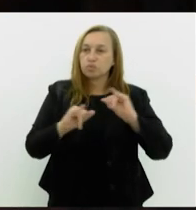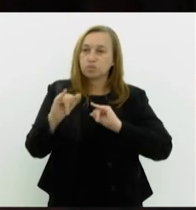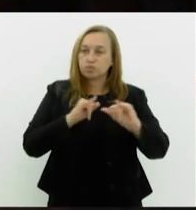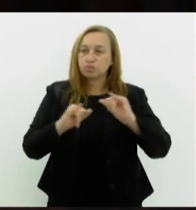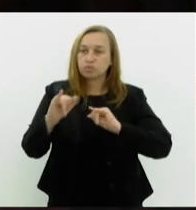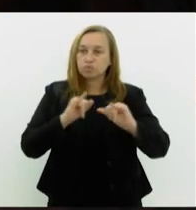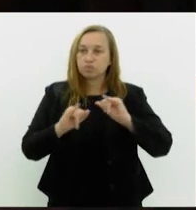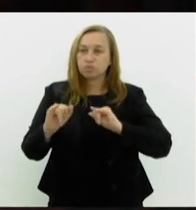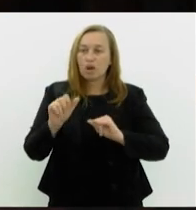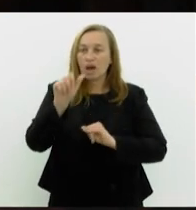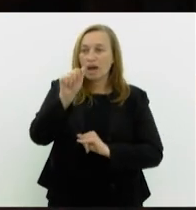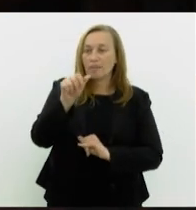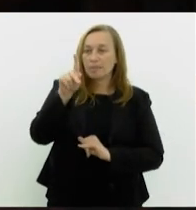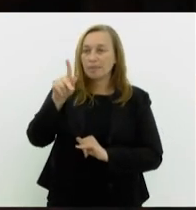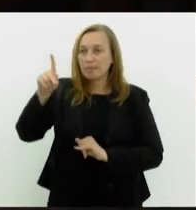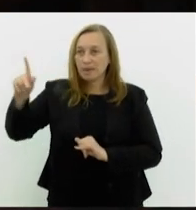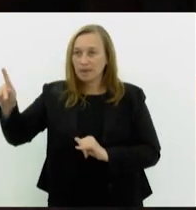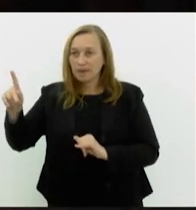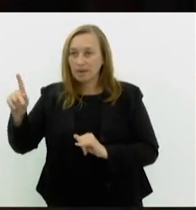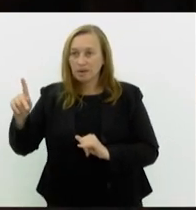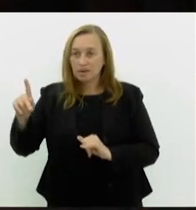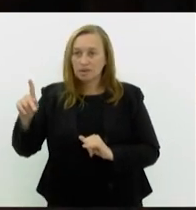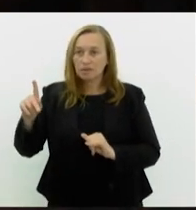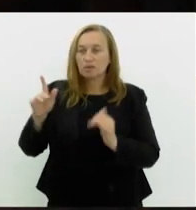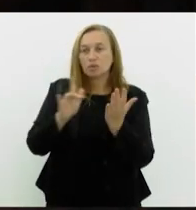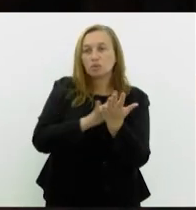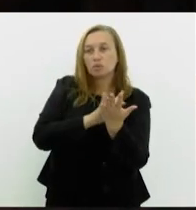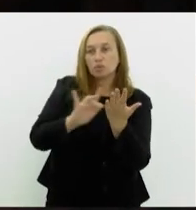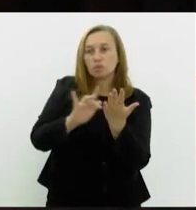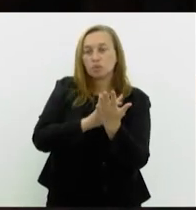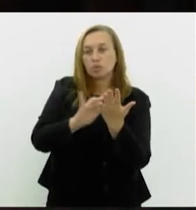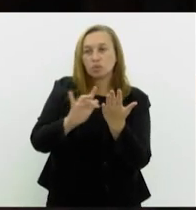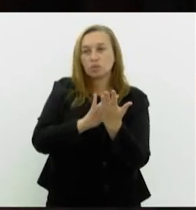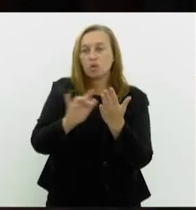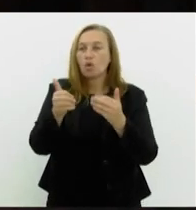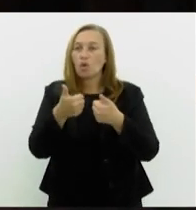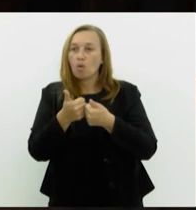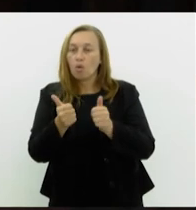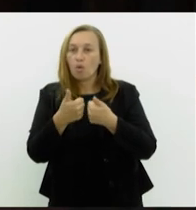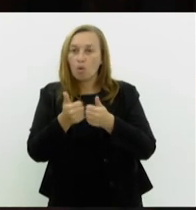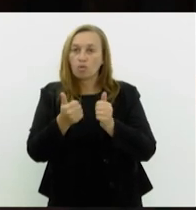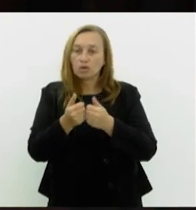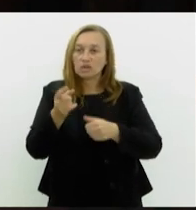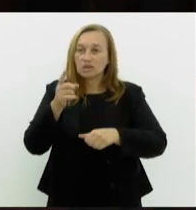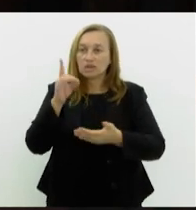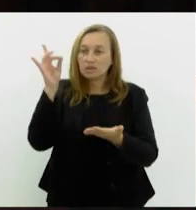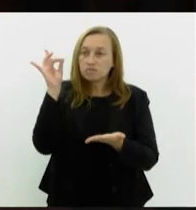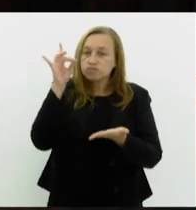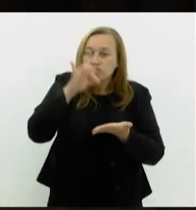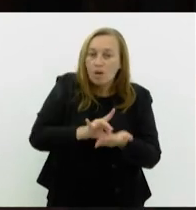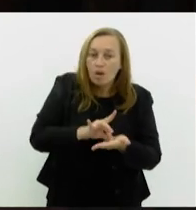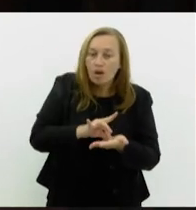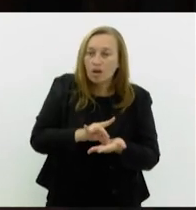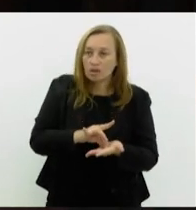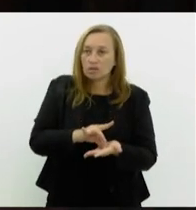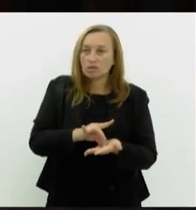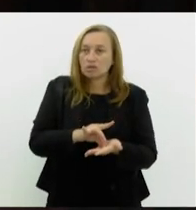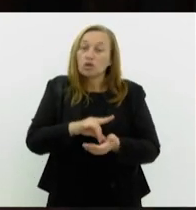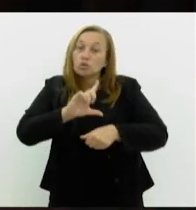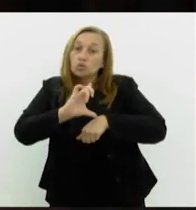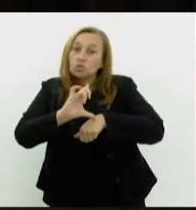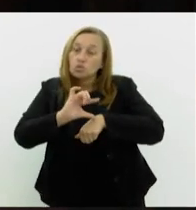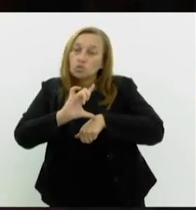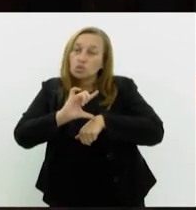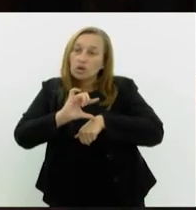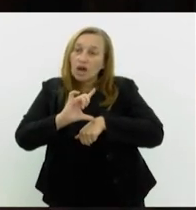de aplicativo para dispositivos móveis, Meu Ônibus, em tempo real, da localização dos horários das linhas